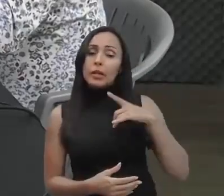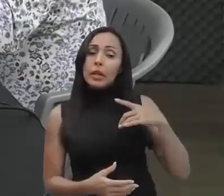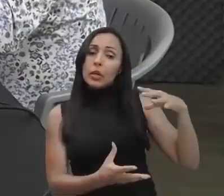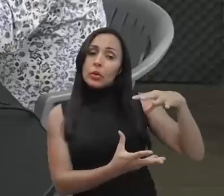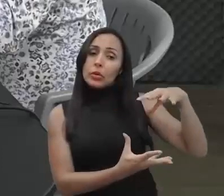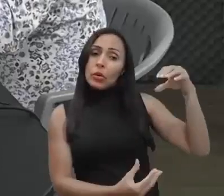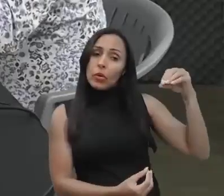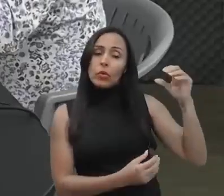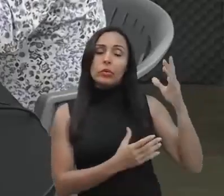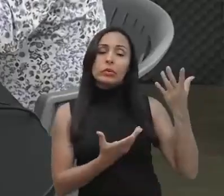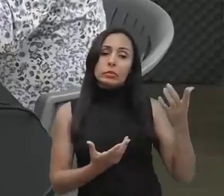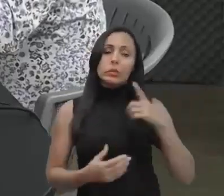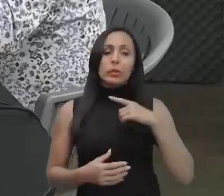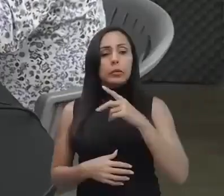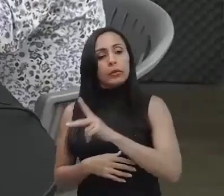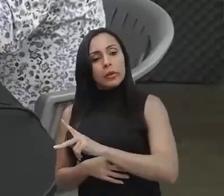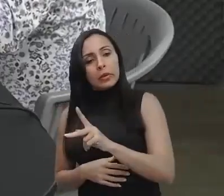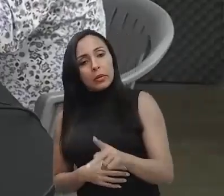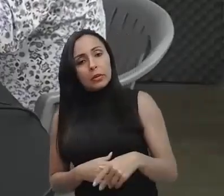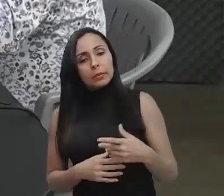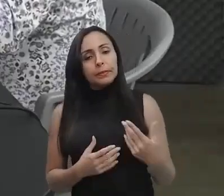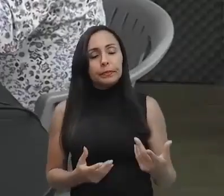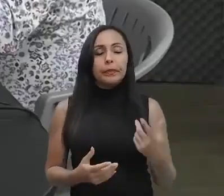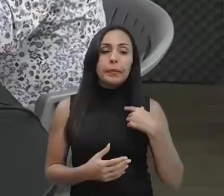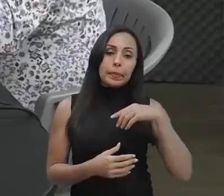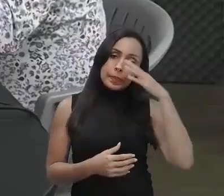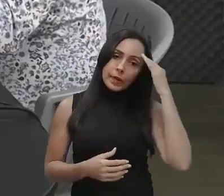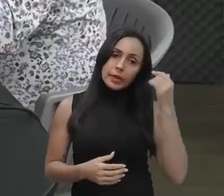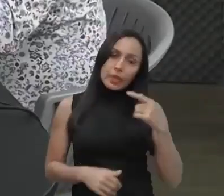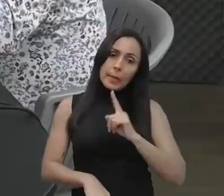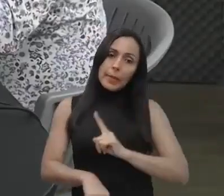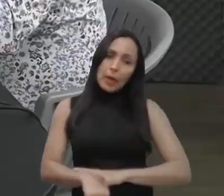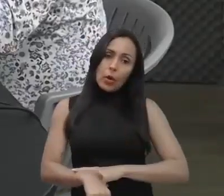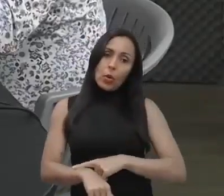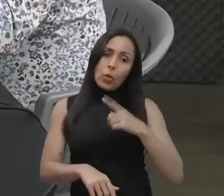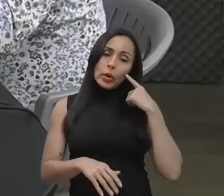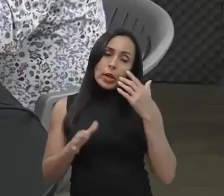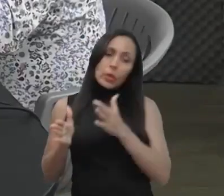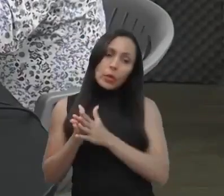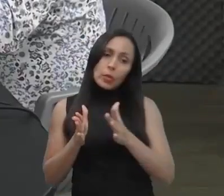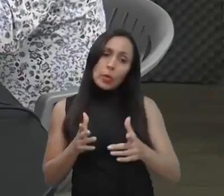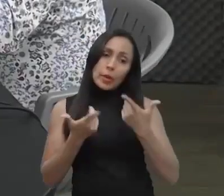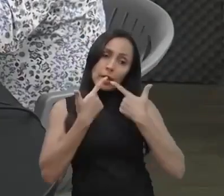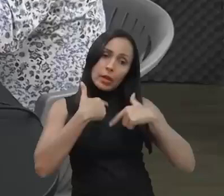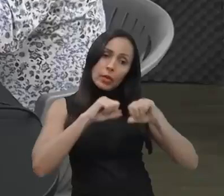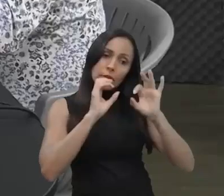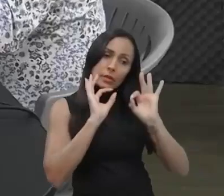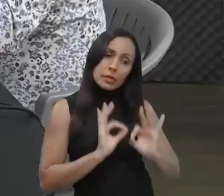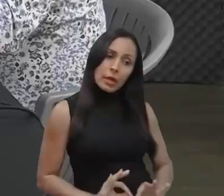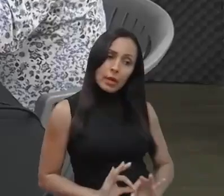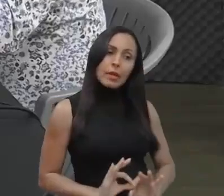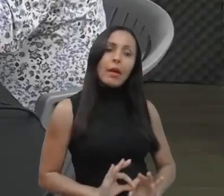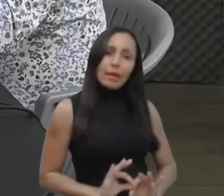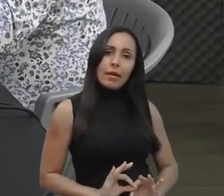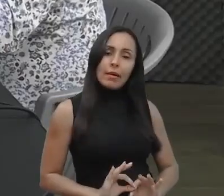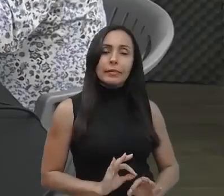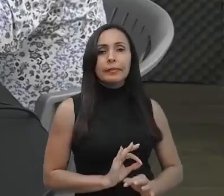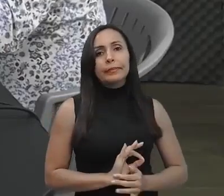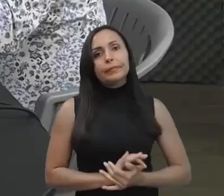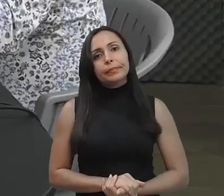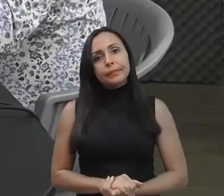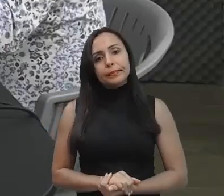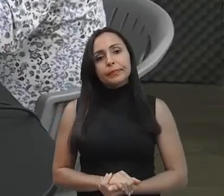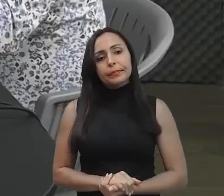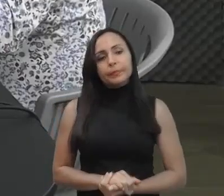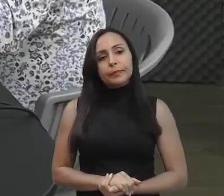professor então a gente a gente sabe a hora o momento de usar a linguagem certa sabe eh e